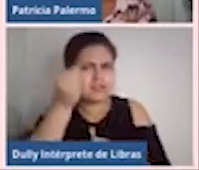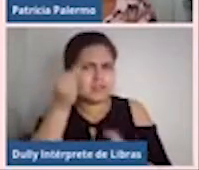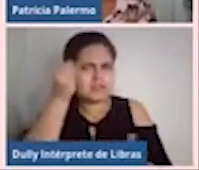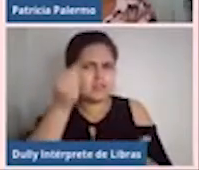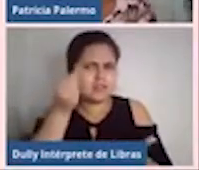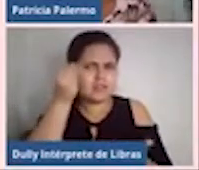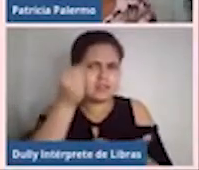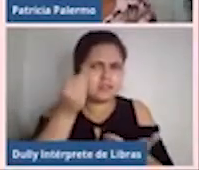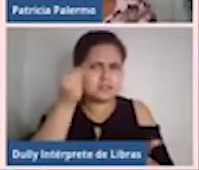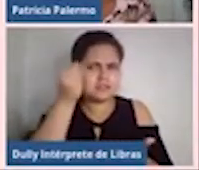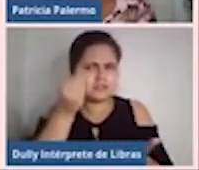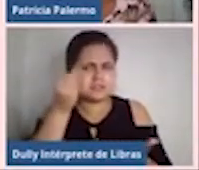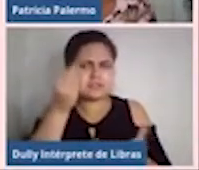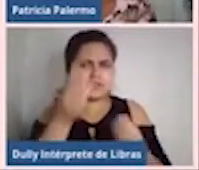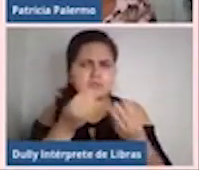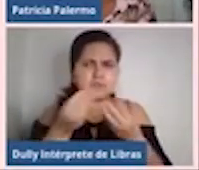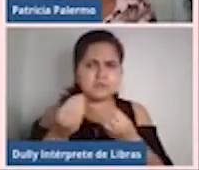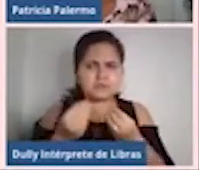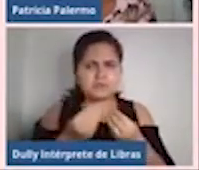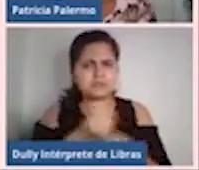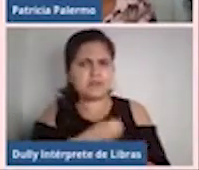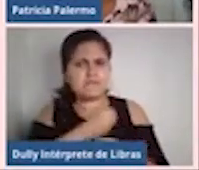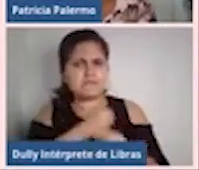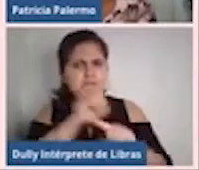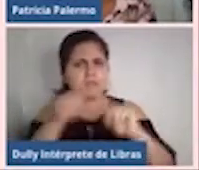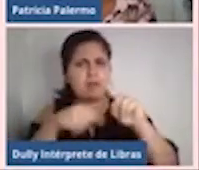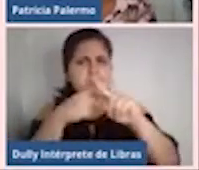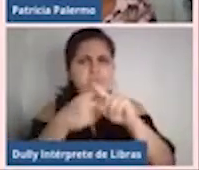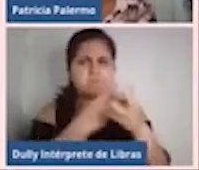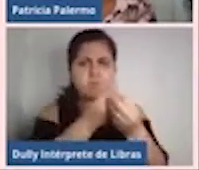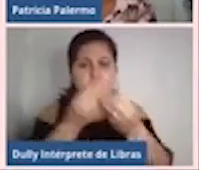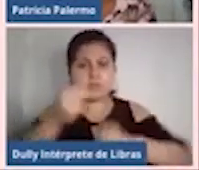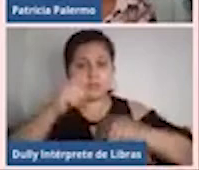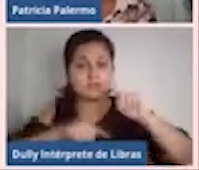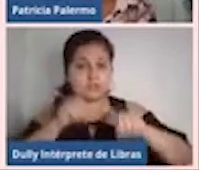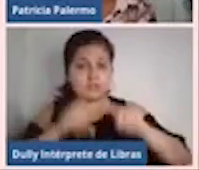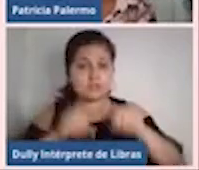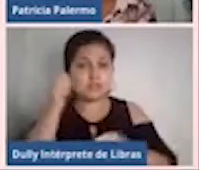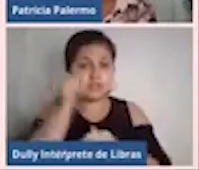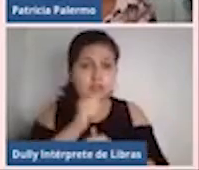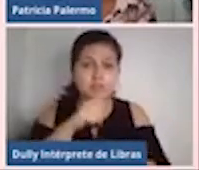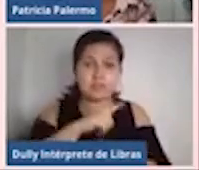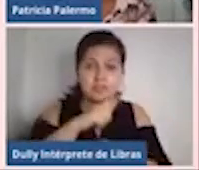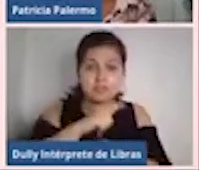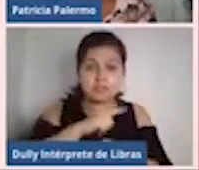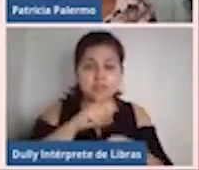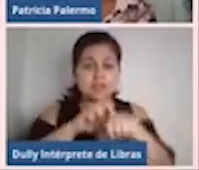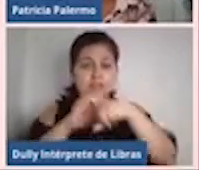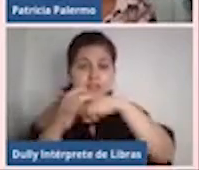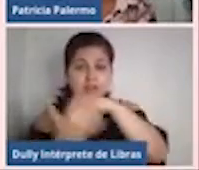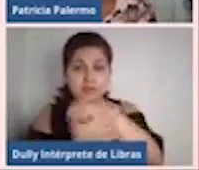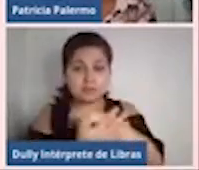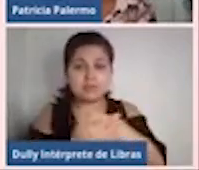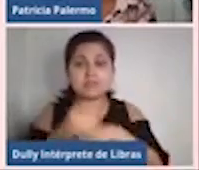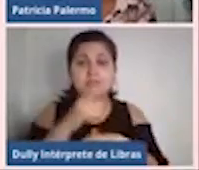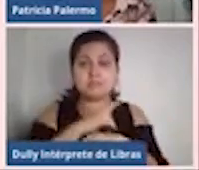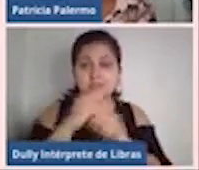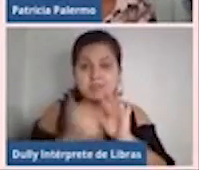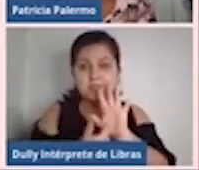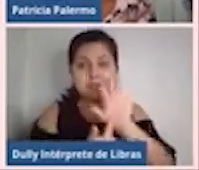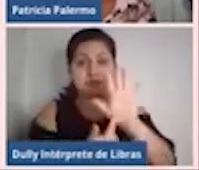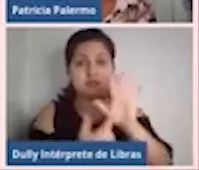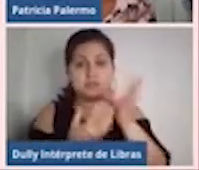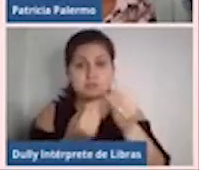nessa questão da vida multitarefa que a mulher tem, que a pandemia exacerbou, né, de